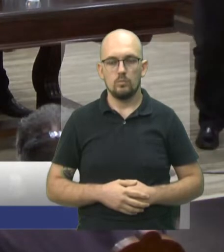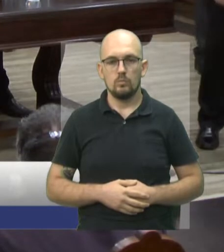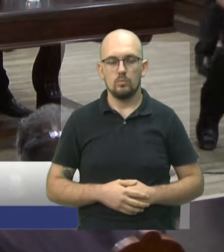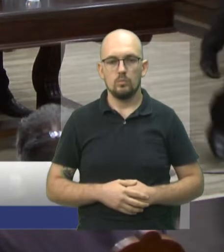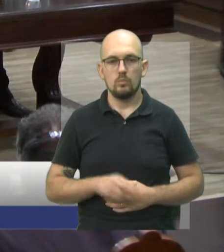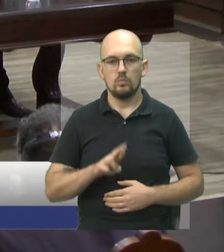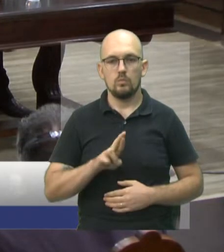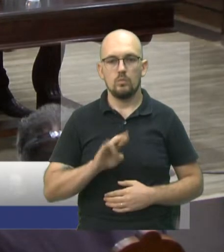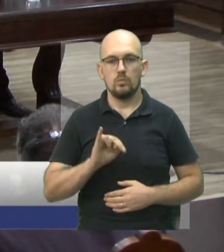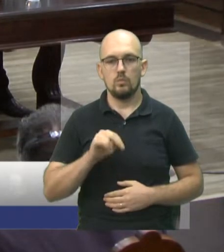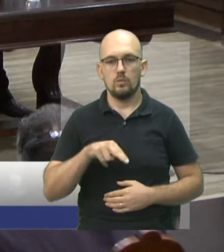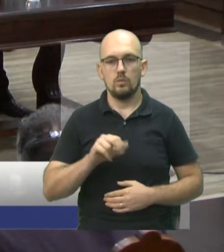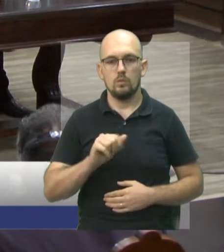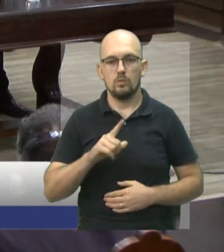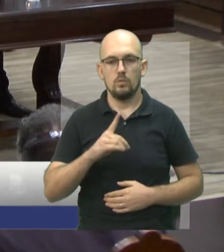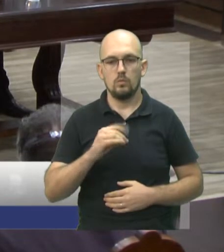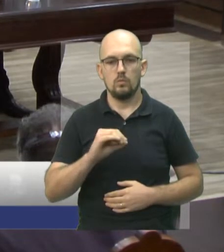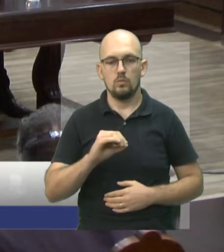Reinaldo Luquezzi.